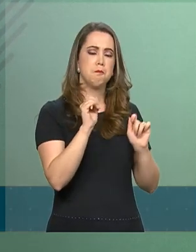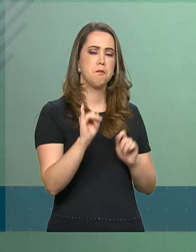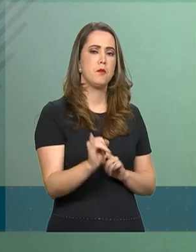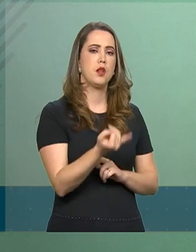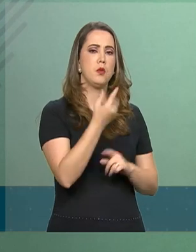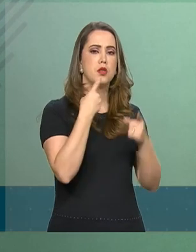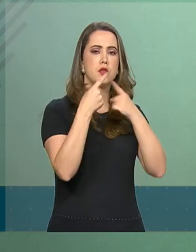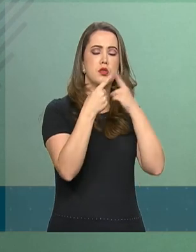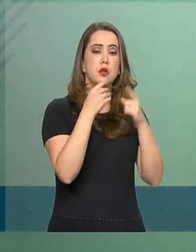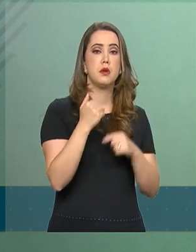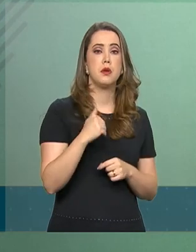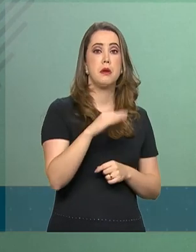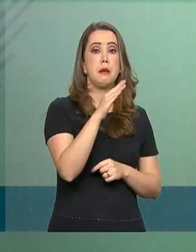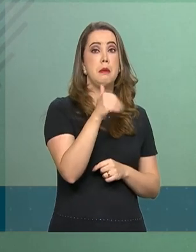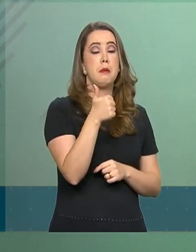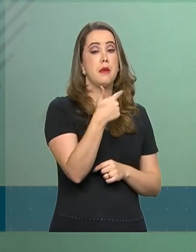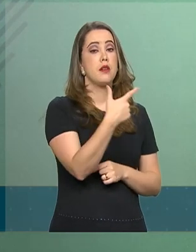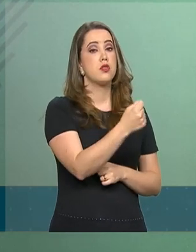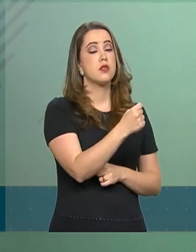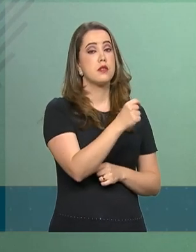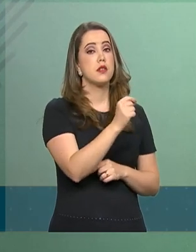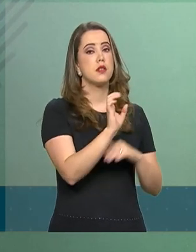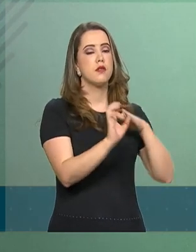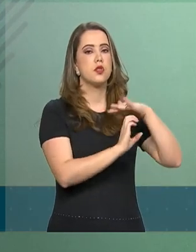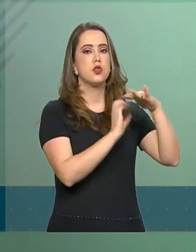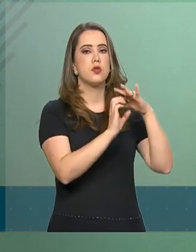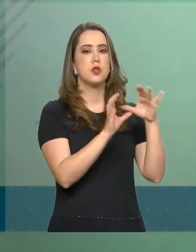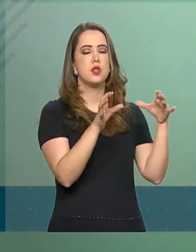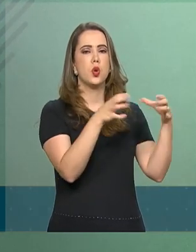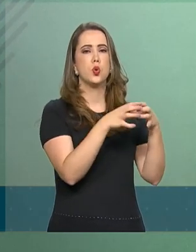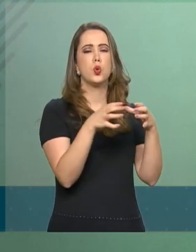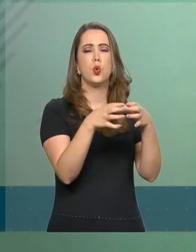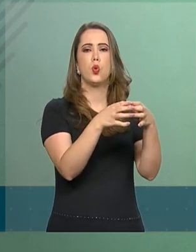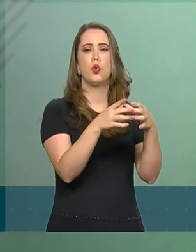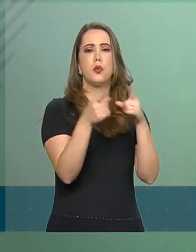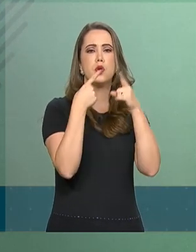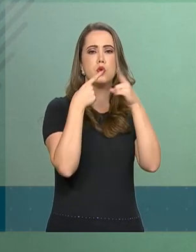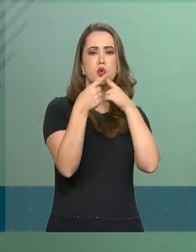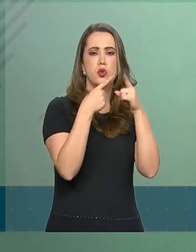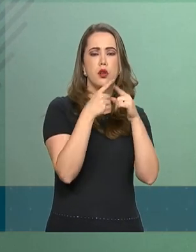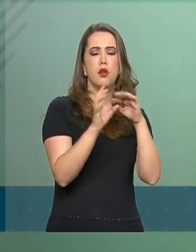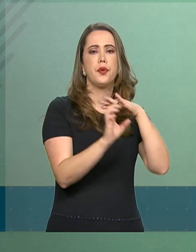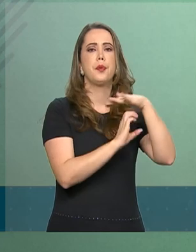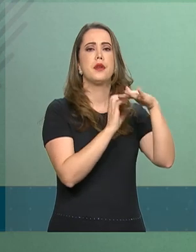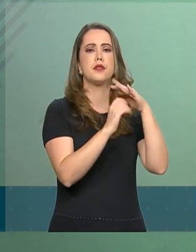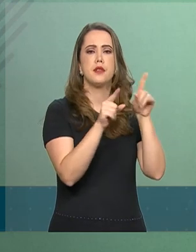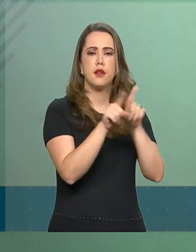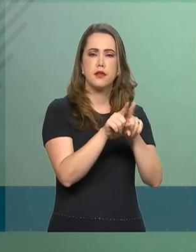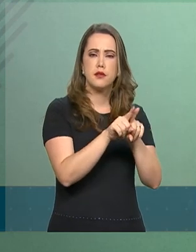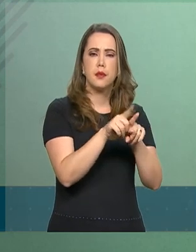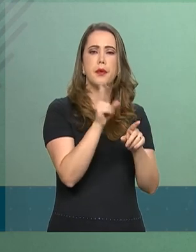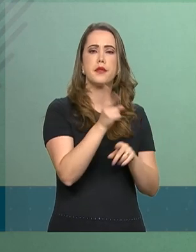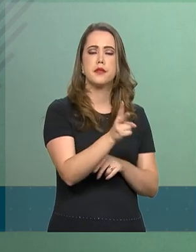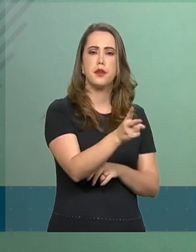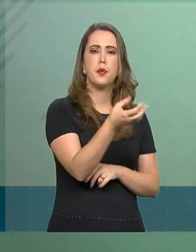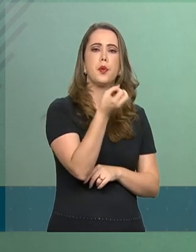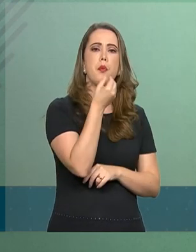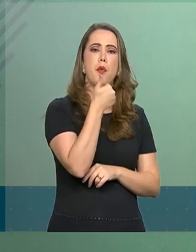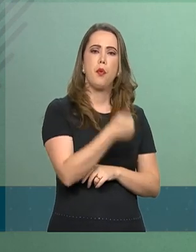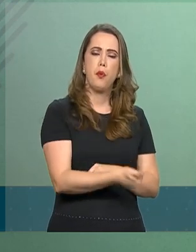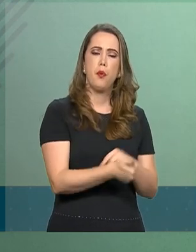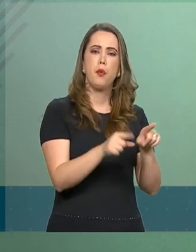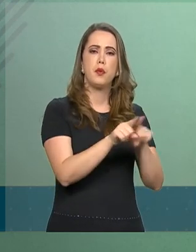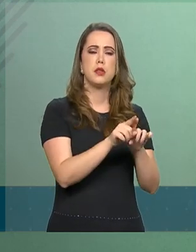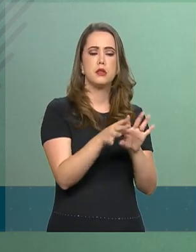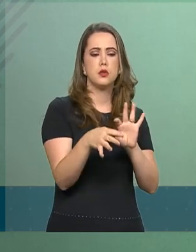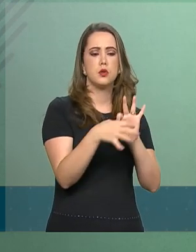de dialogar com mais de 120 empresários daquela região e o diálogo o empresário sempre é bem vindo no sentido do estabelecimento